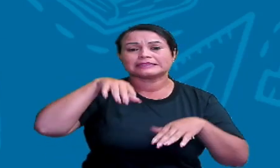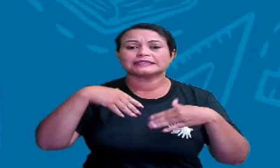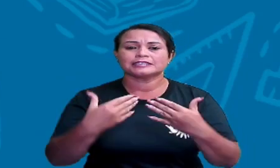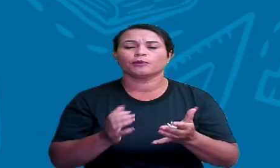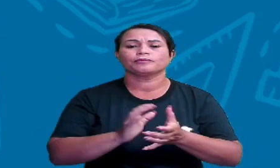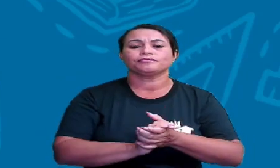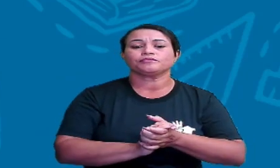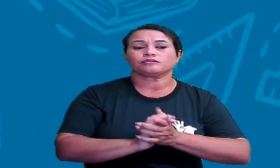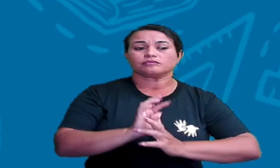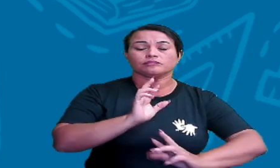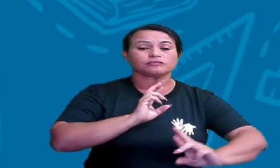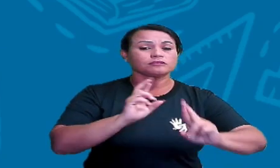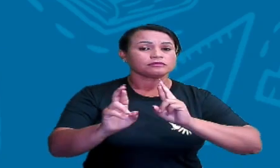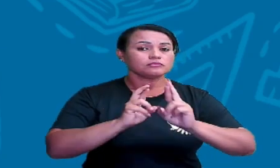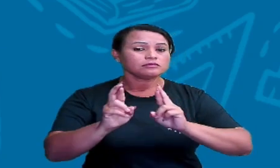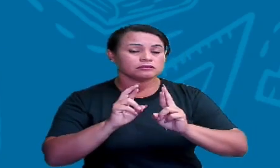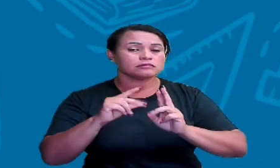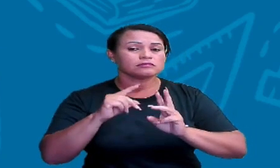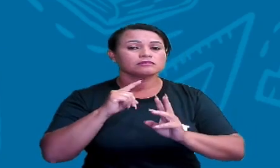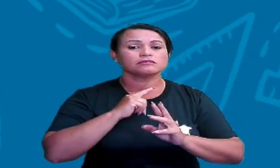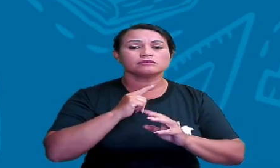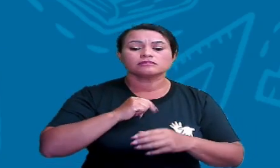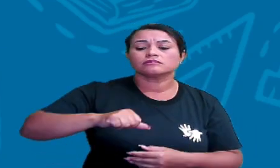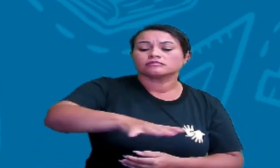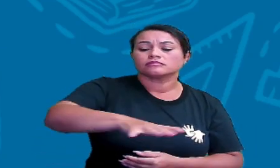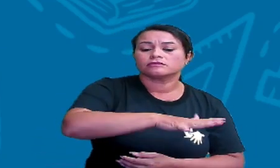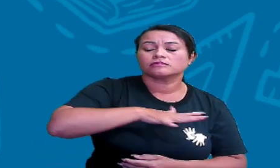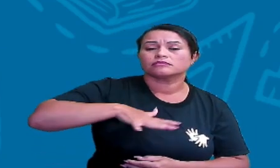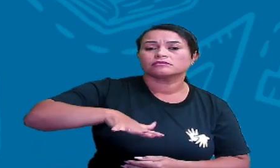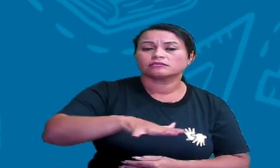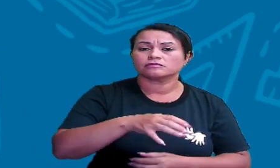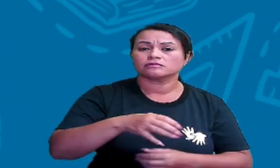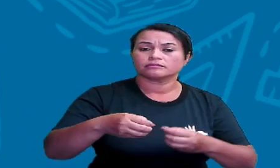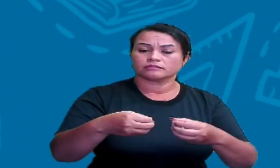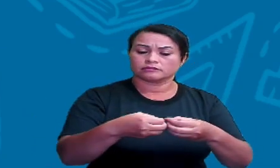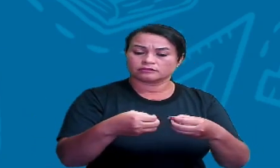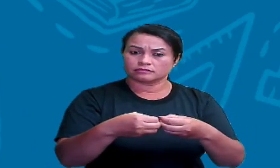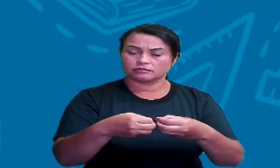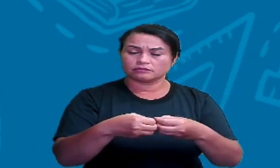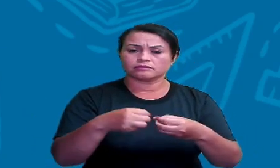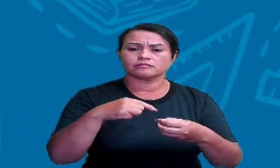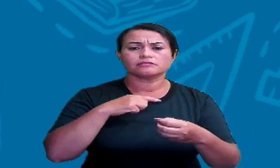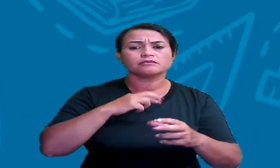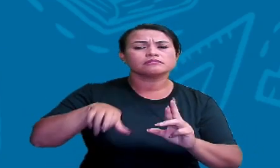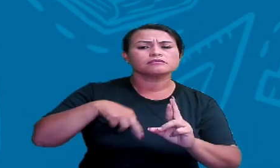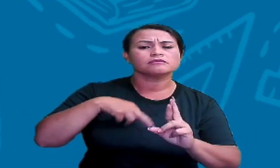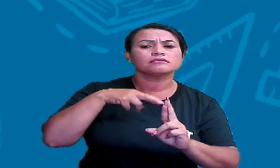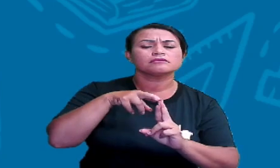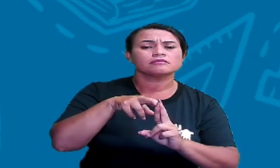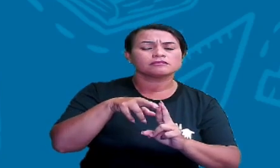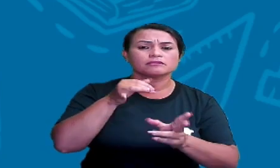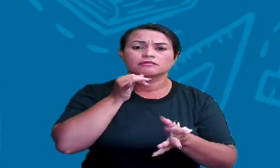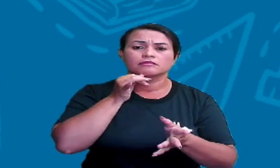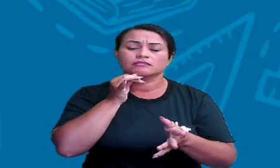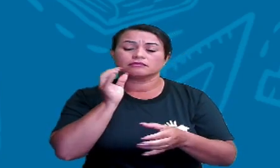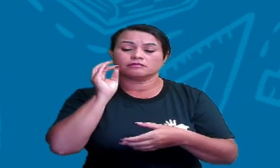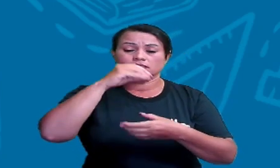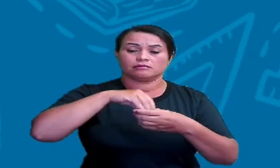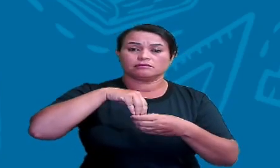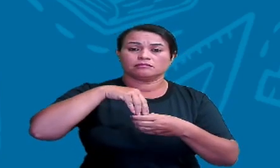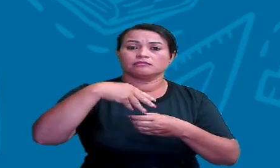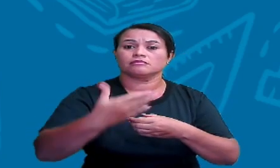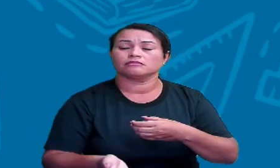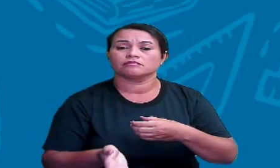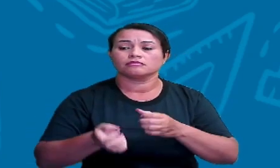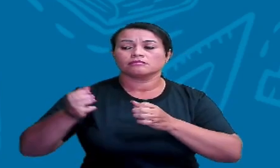Essas são relações que se estabelecem no espaço próximo, usando referenciais elementares, como dentro,